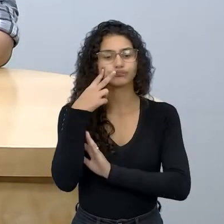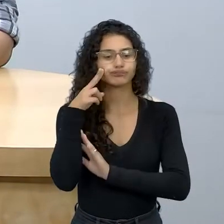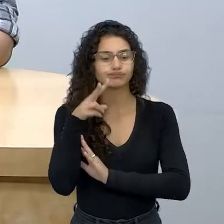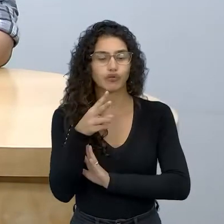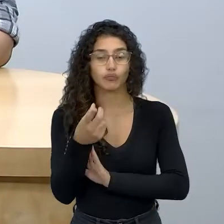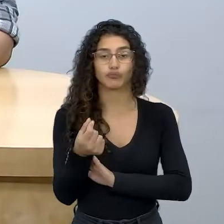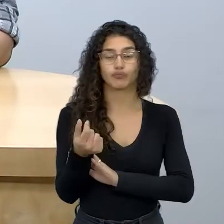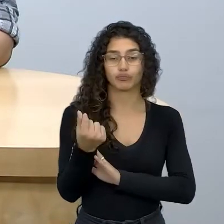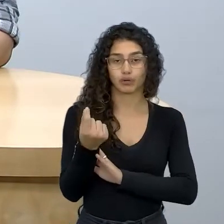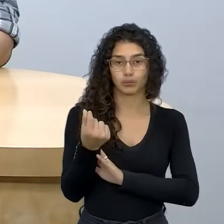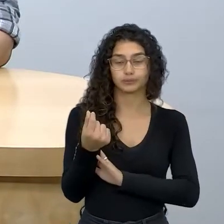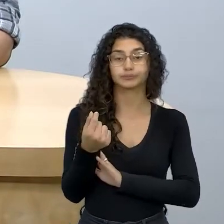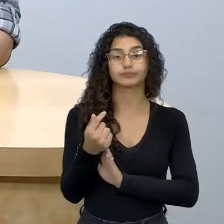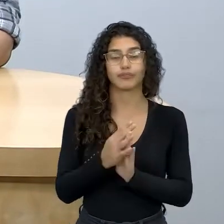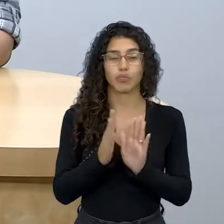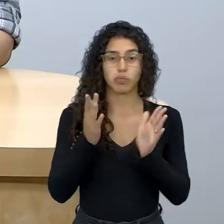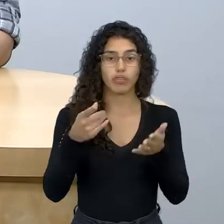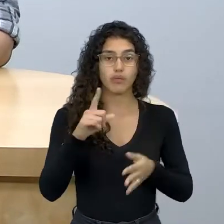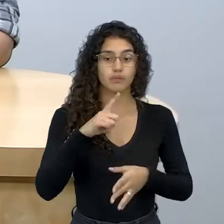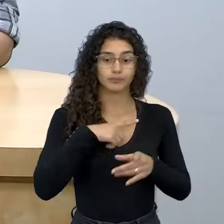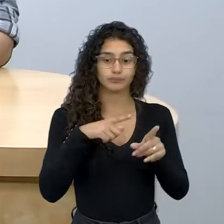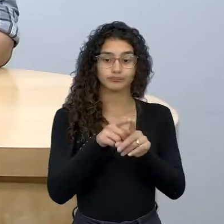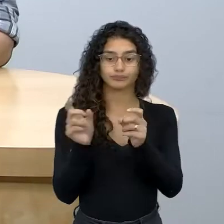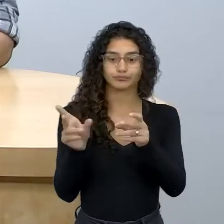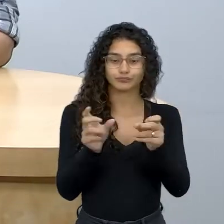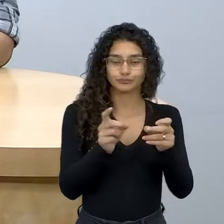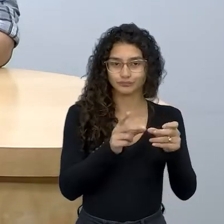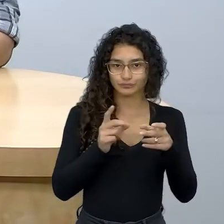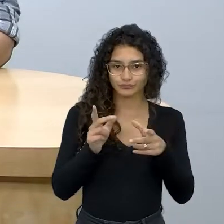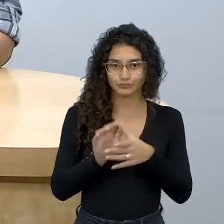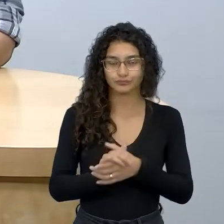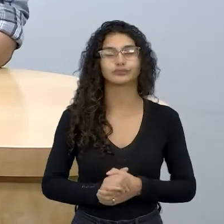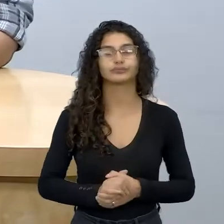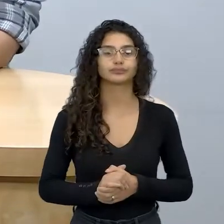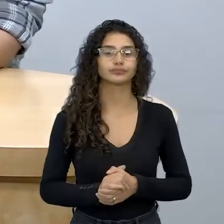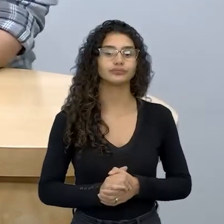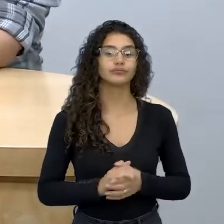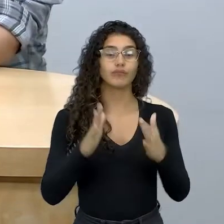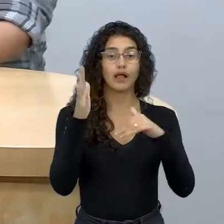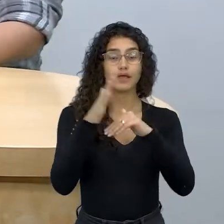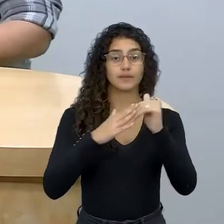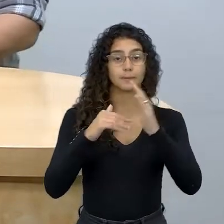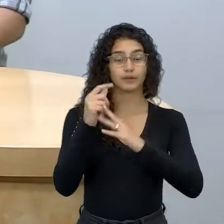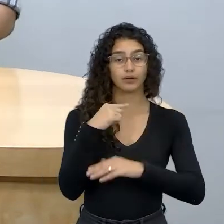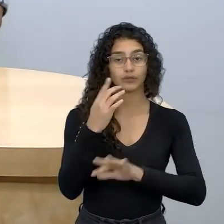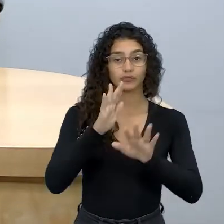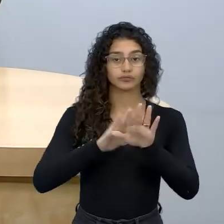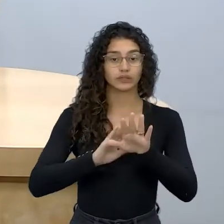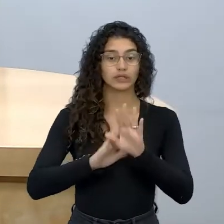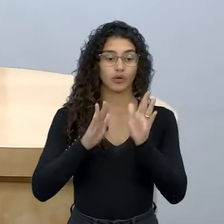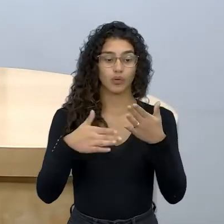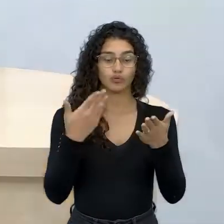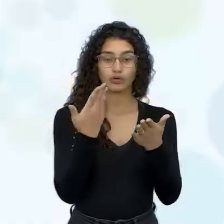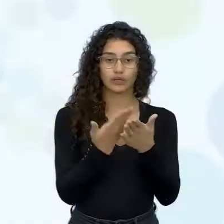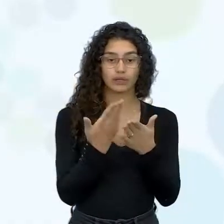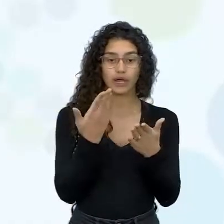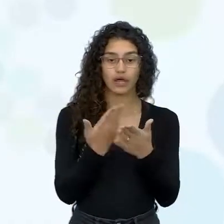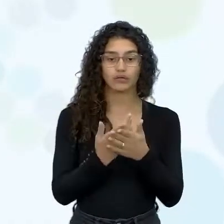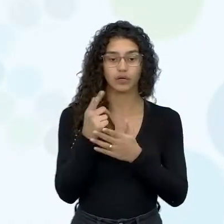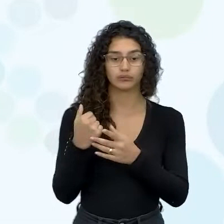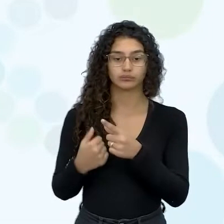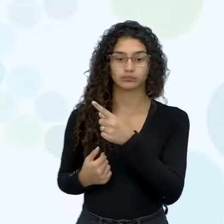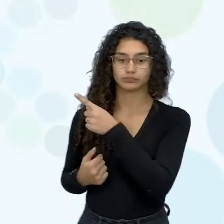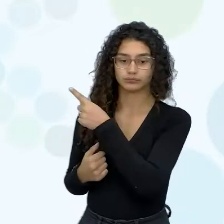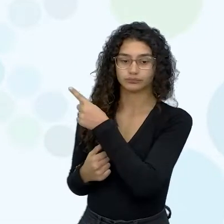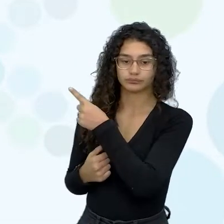o preço e agora a gente vai tentar vendê-lo, tá ok? E as habilidades que a gente vai estar trabalhando na aula de hoje são